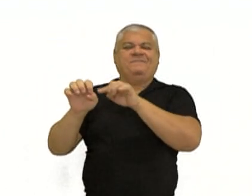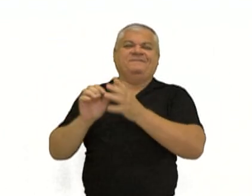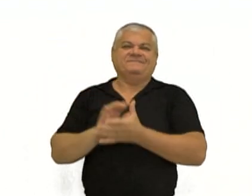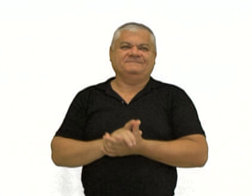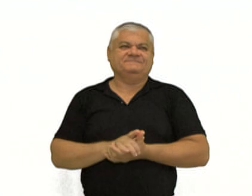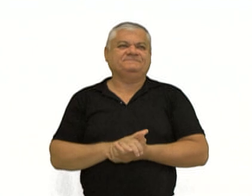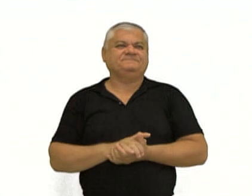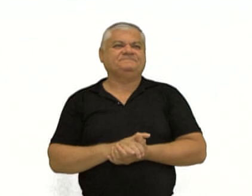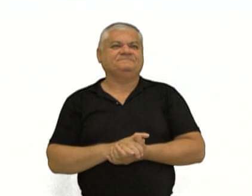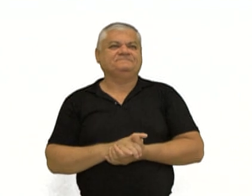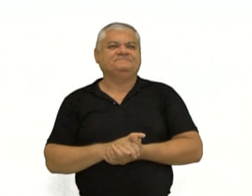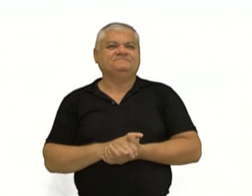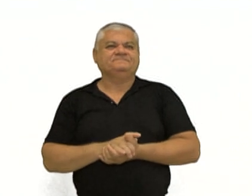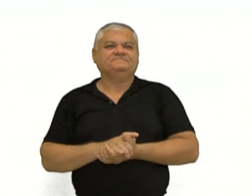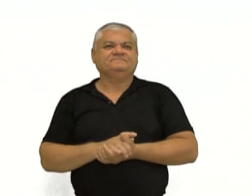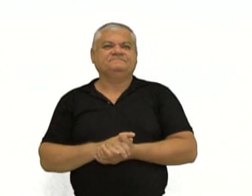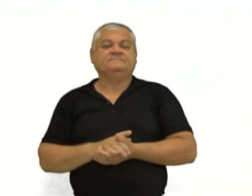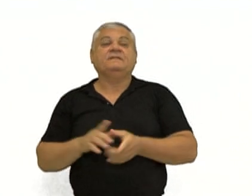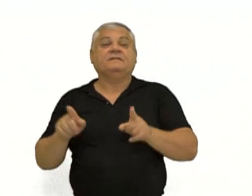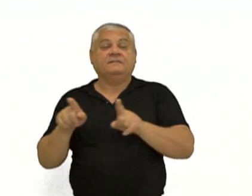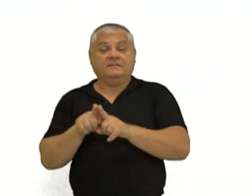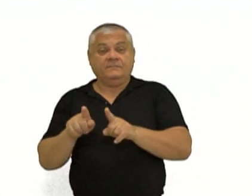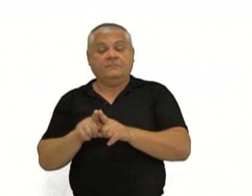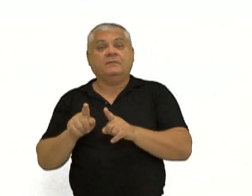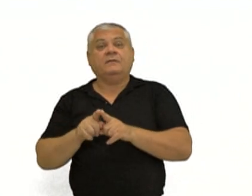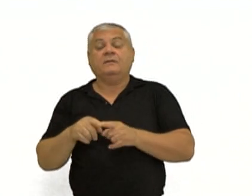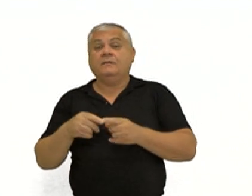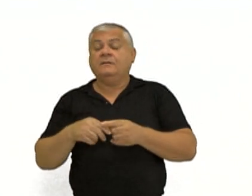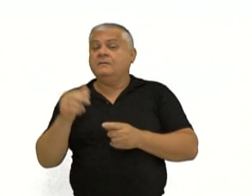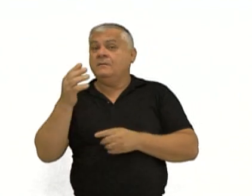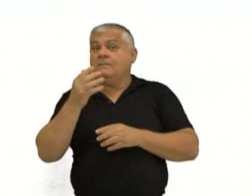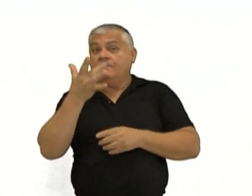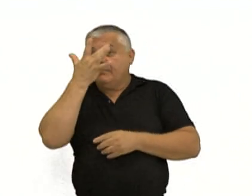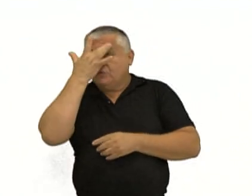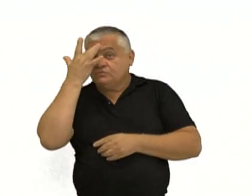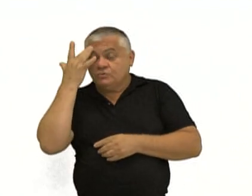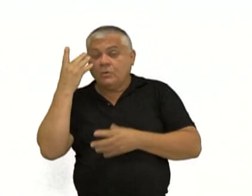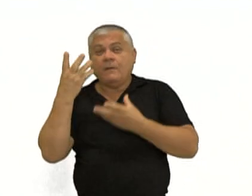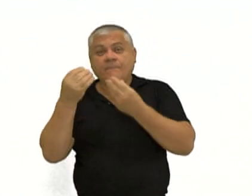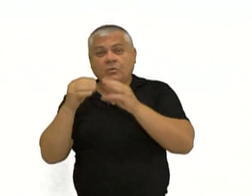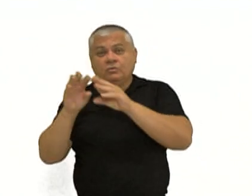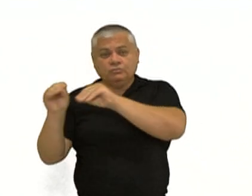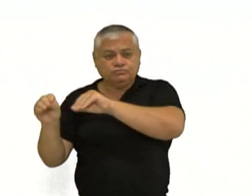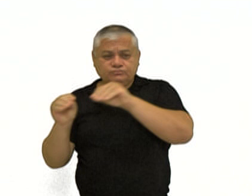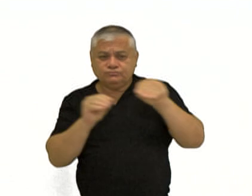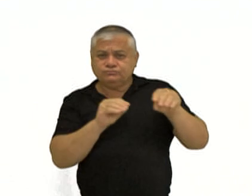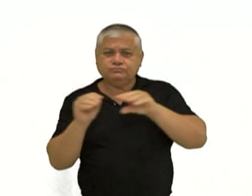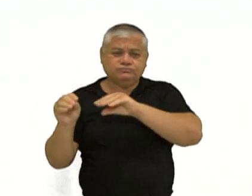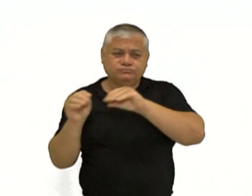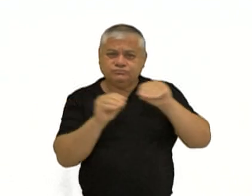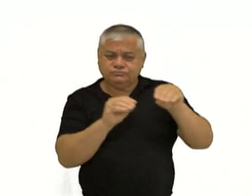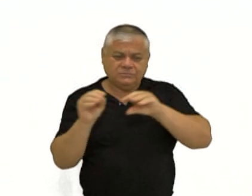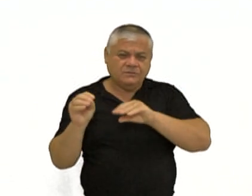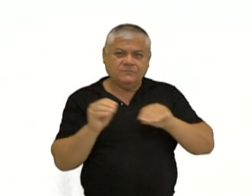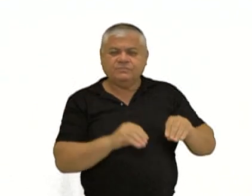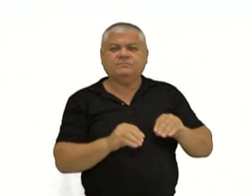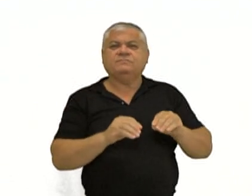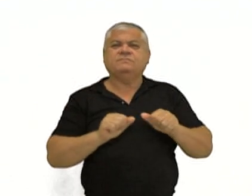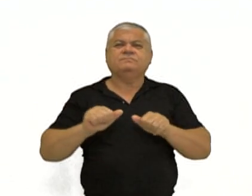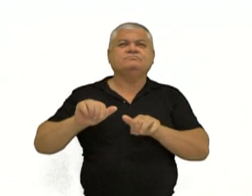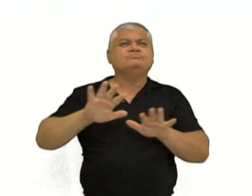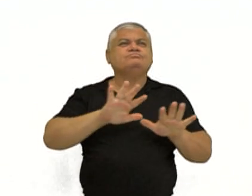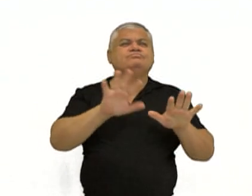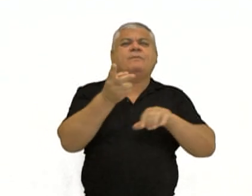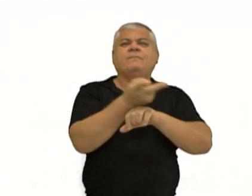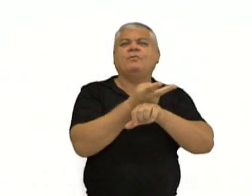os continentes, certo? Muitos colonizadores foram desse continente, saíram desse continente e foram em